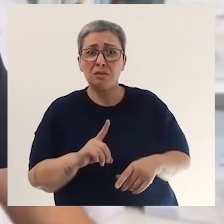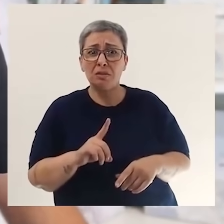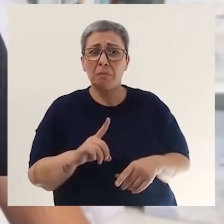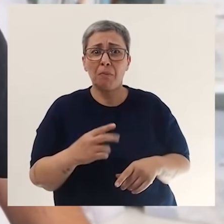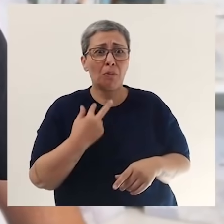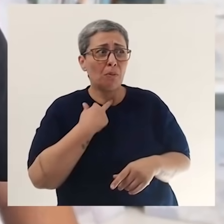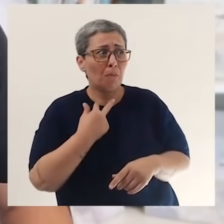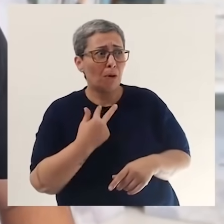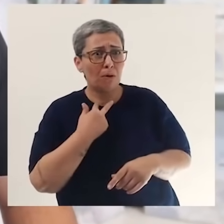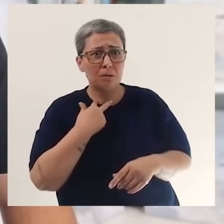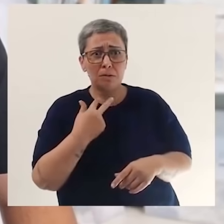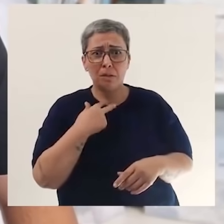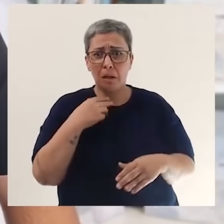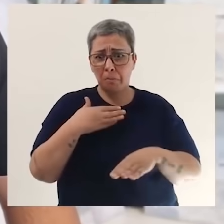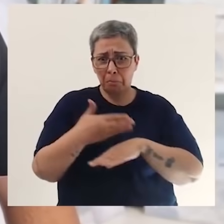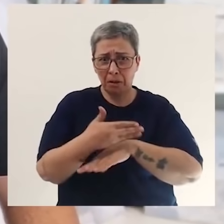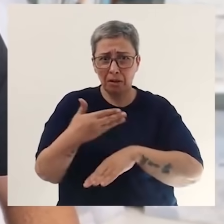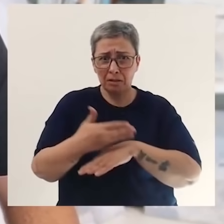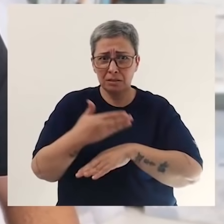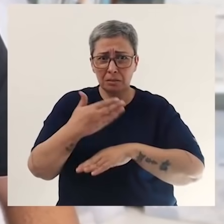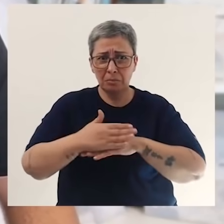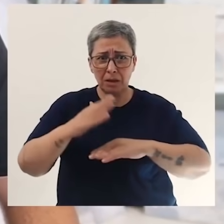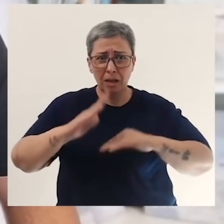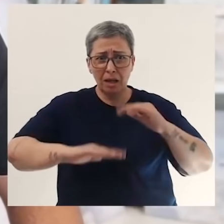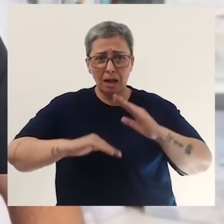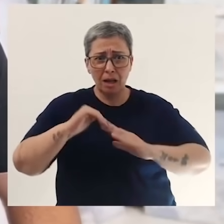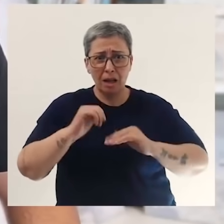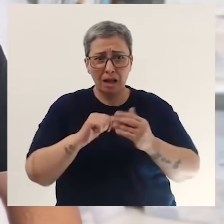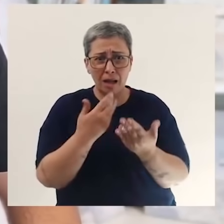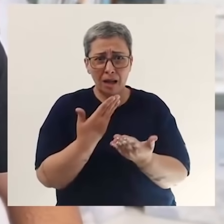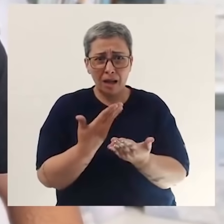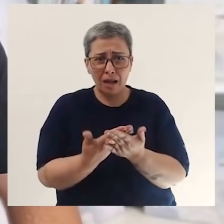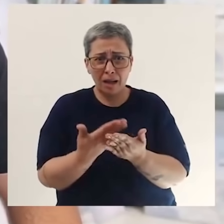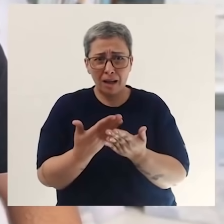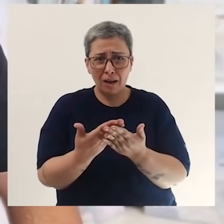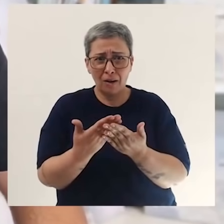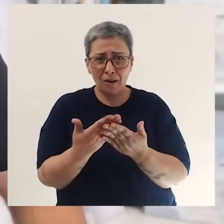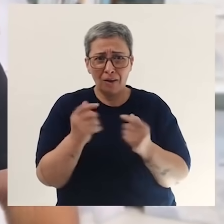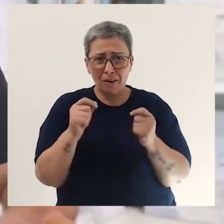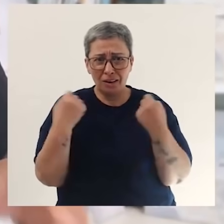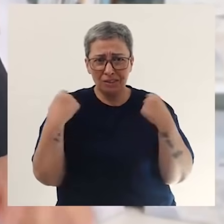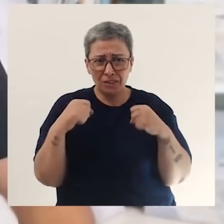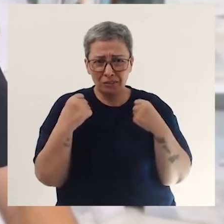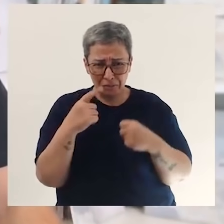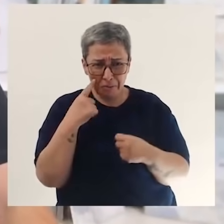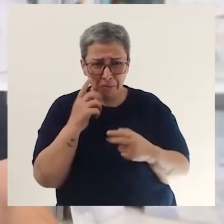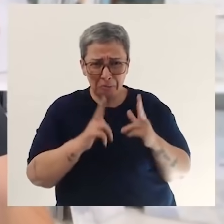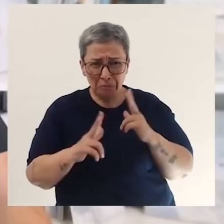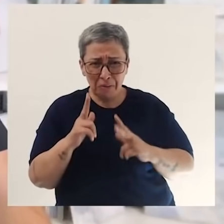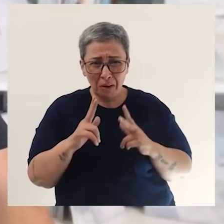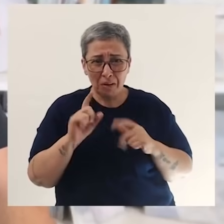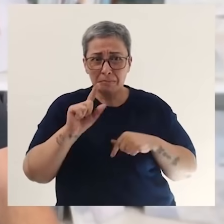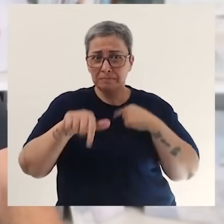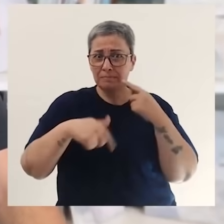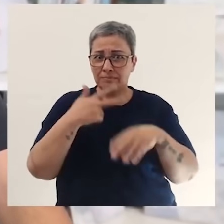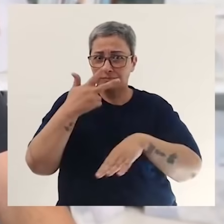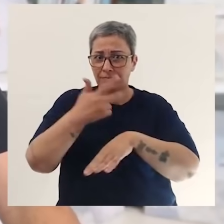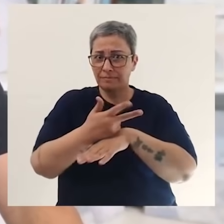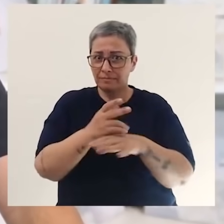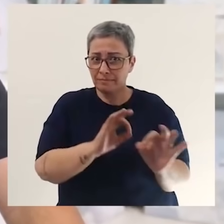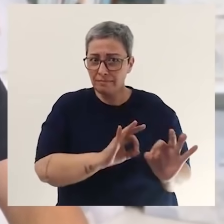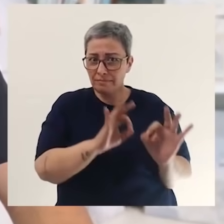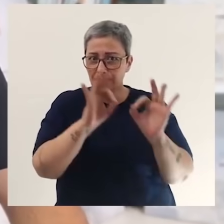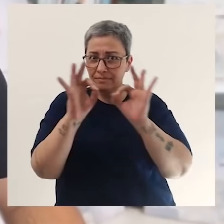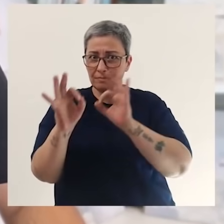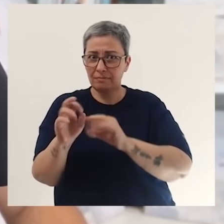não podem participar das aulas de educação física? Já ouviram? Após assistir o vídeo do